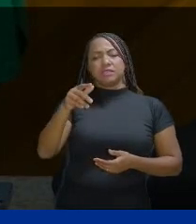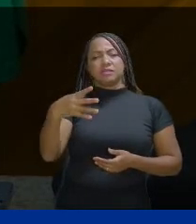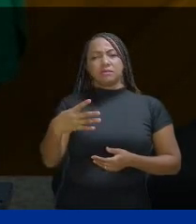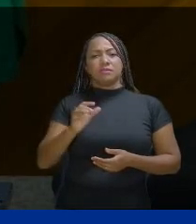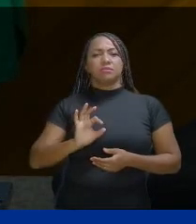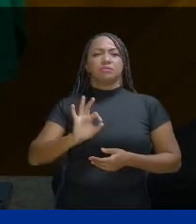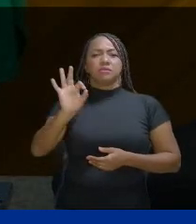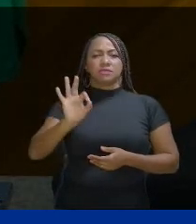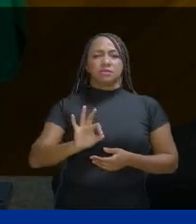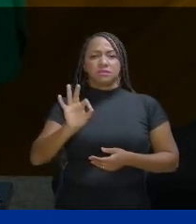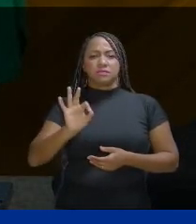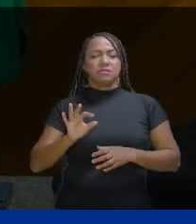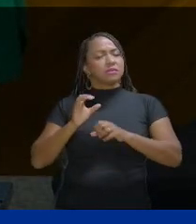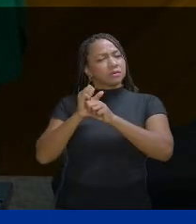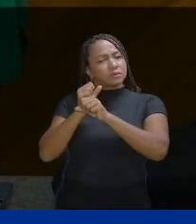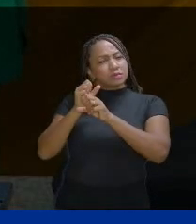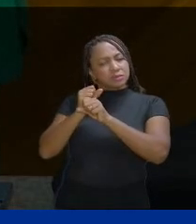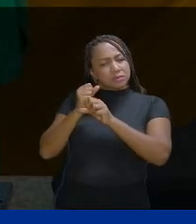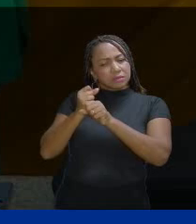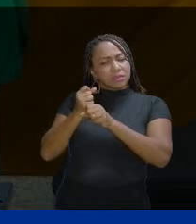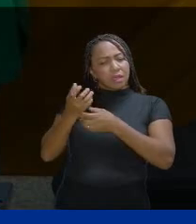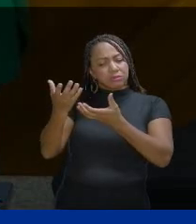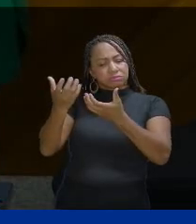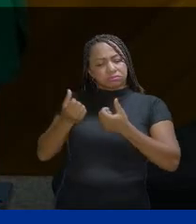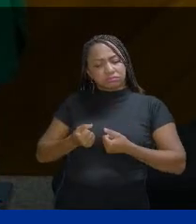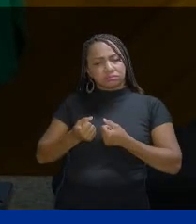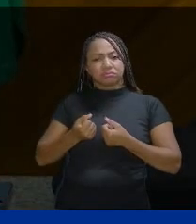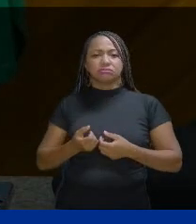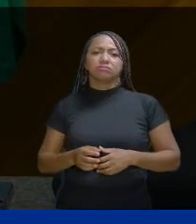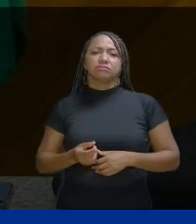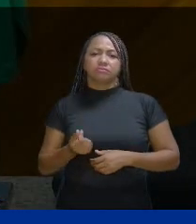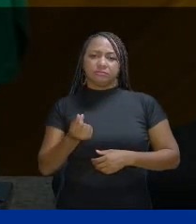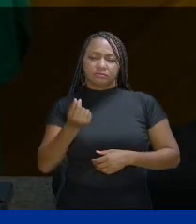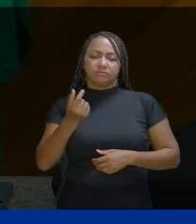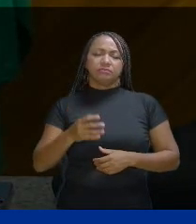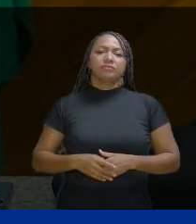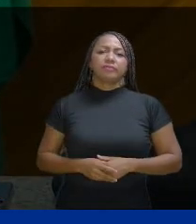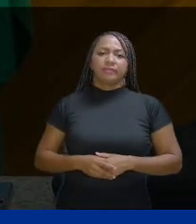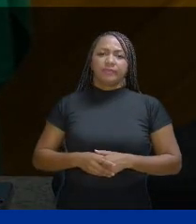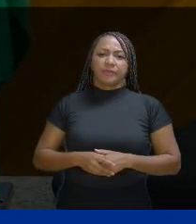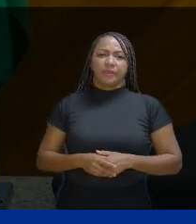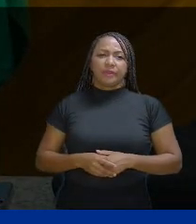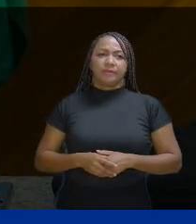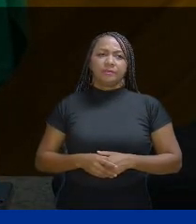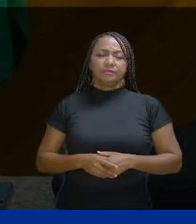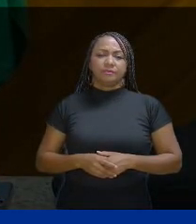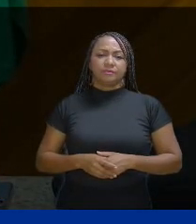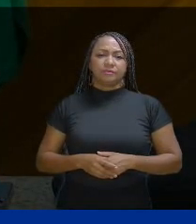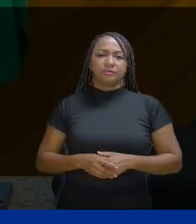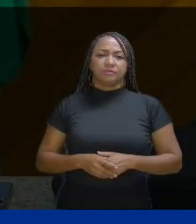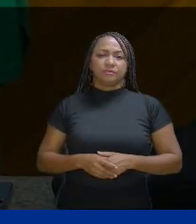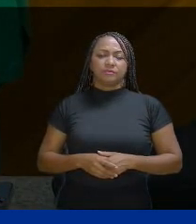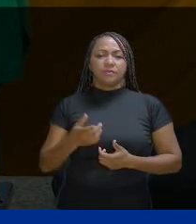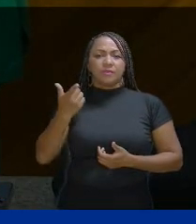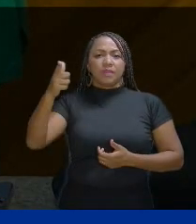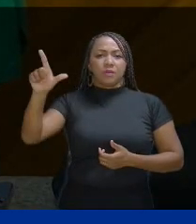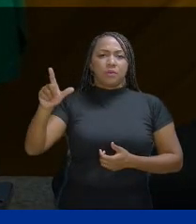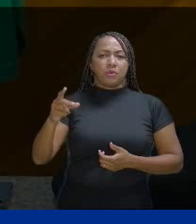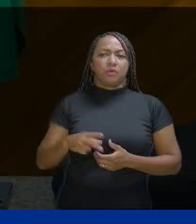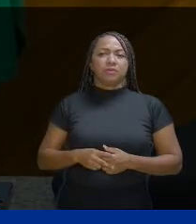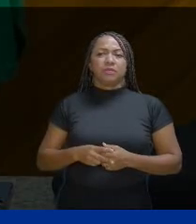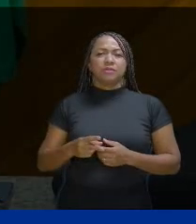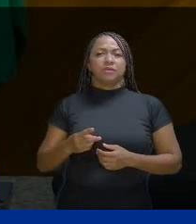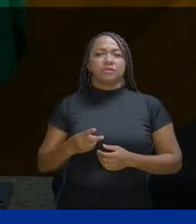0,74% do valor total das doações recebidas. Então, e as outras 2